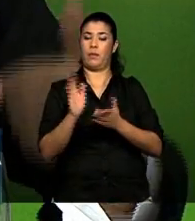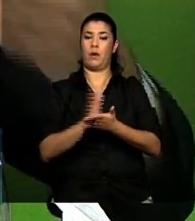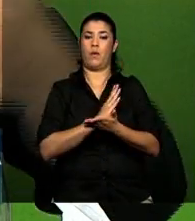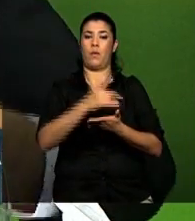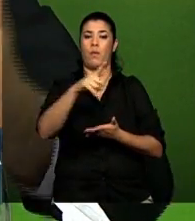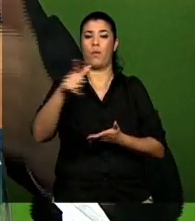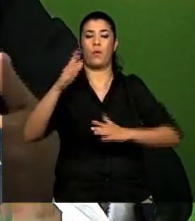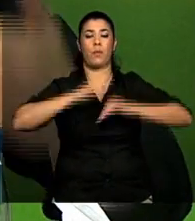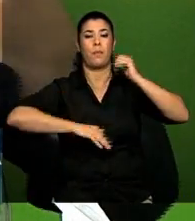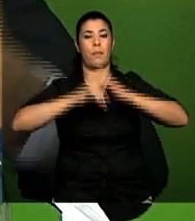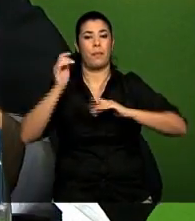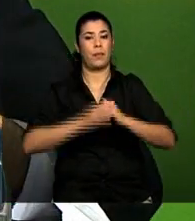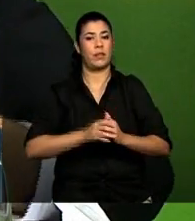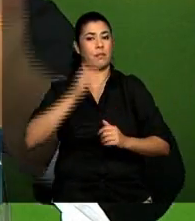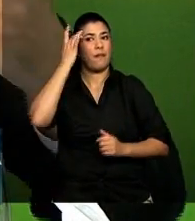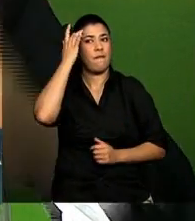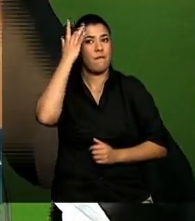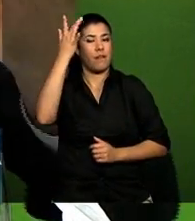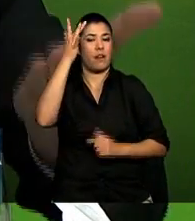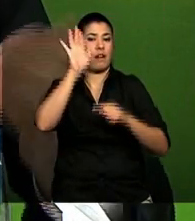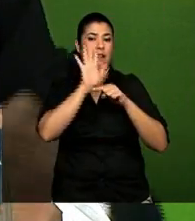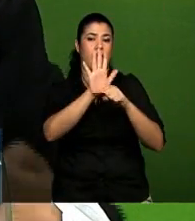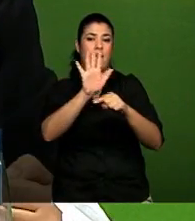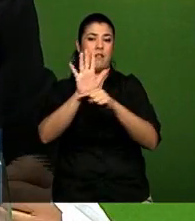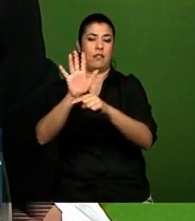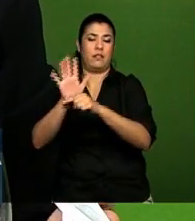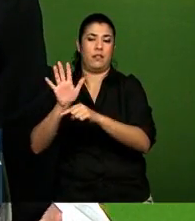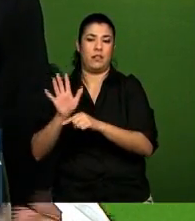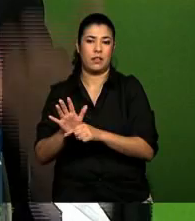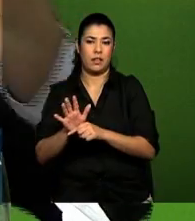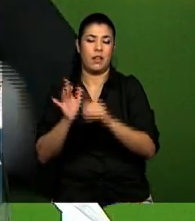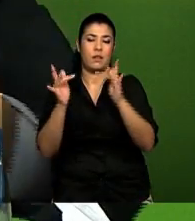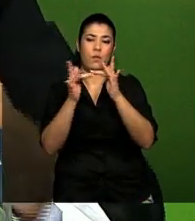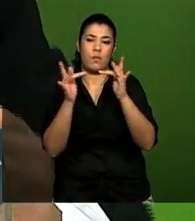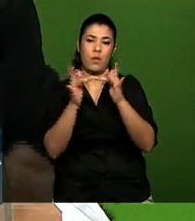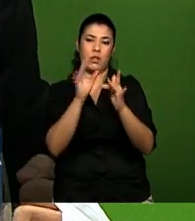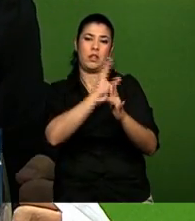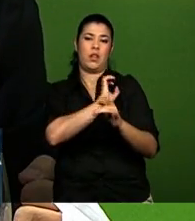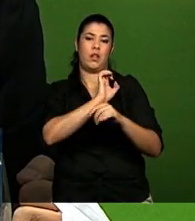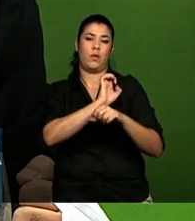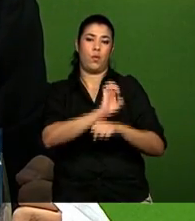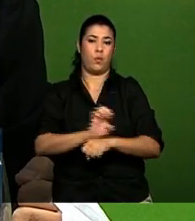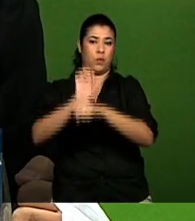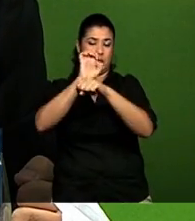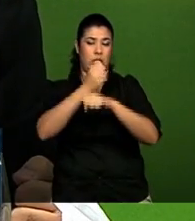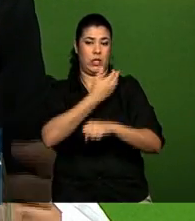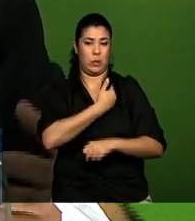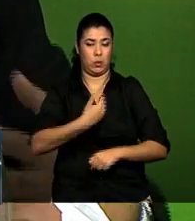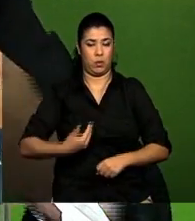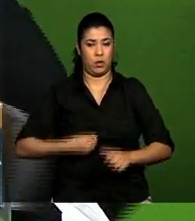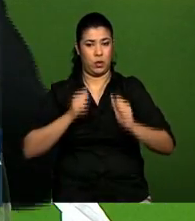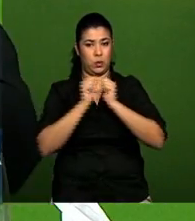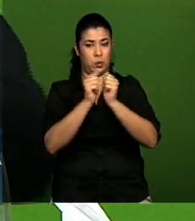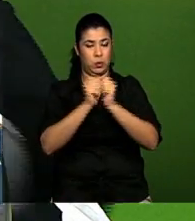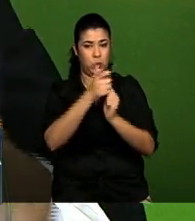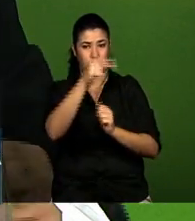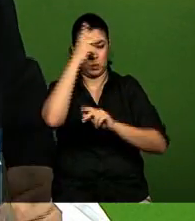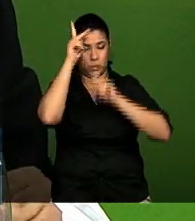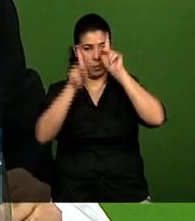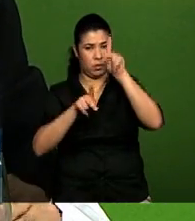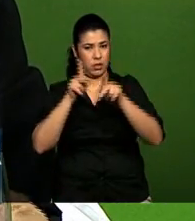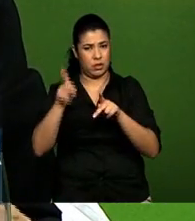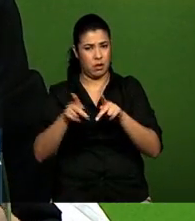buscam Criar e facilitar os investimentos em relação da sociedade com o estado desburocratizando as as nossas estruturas Esta é a